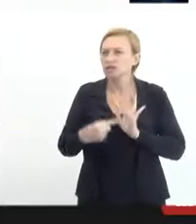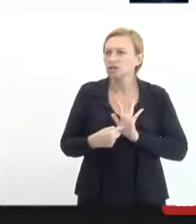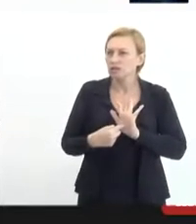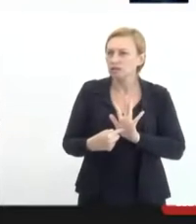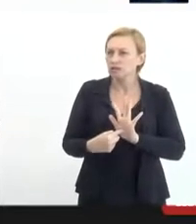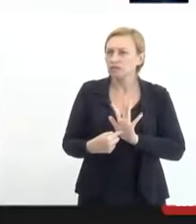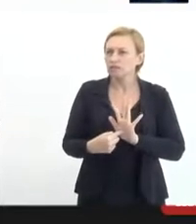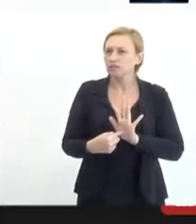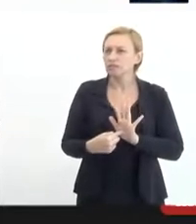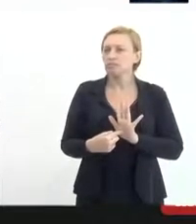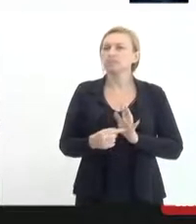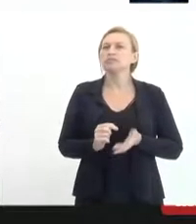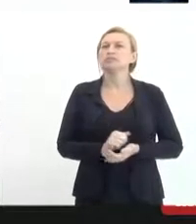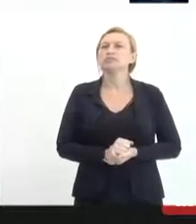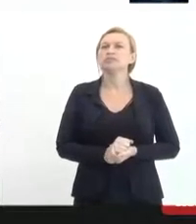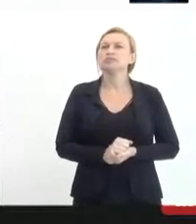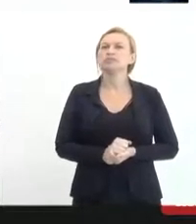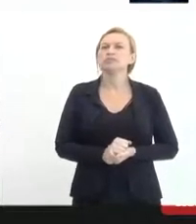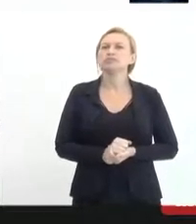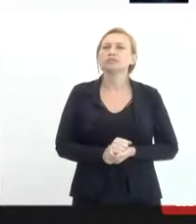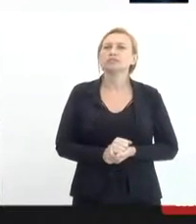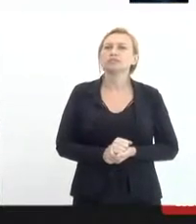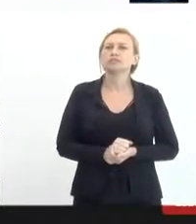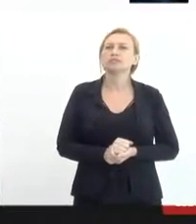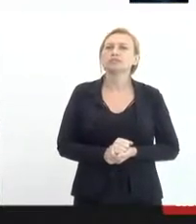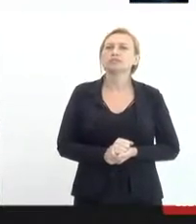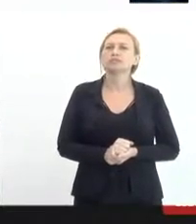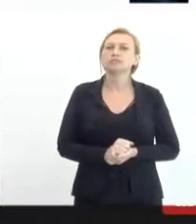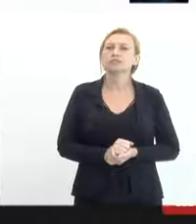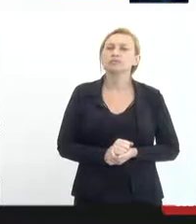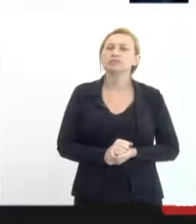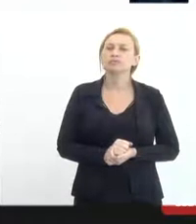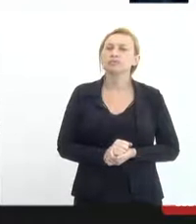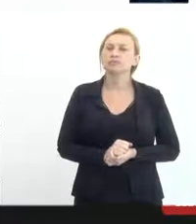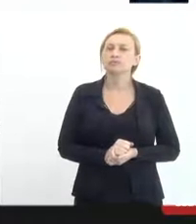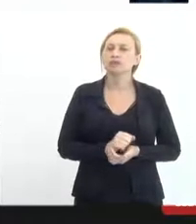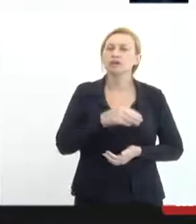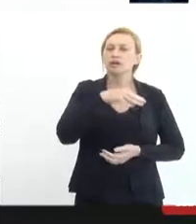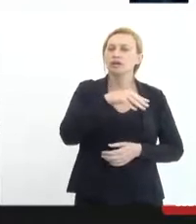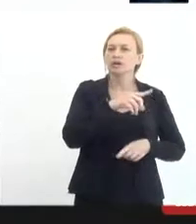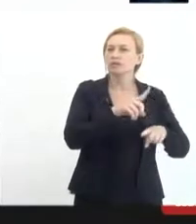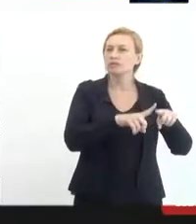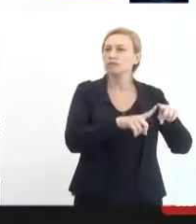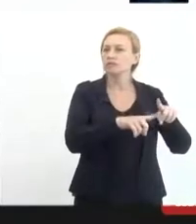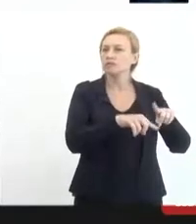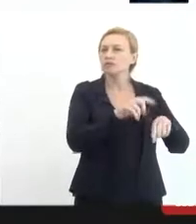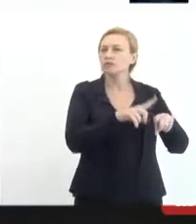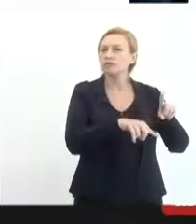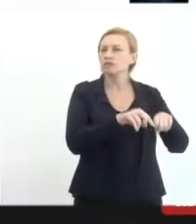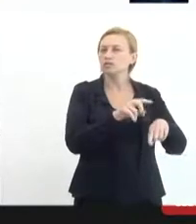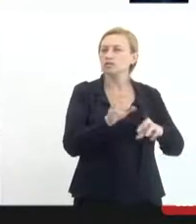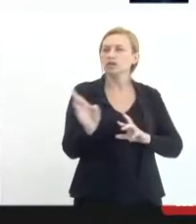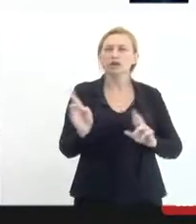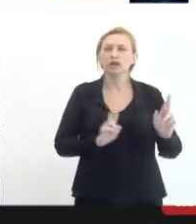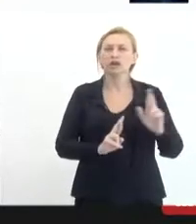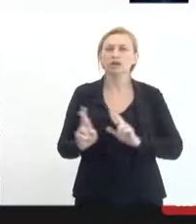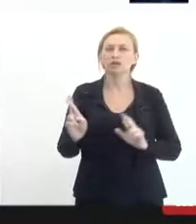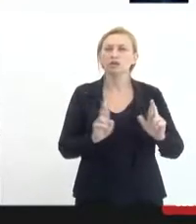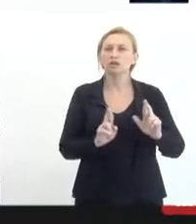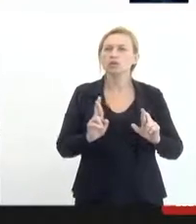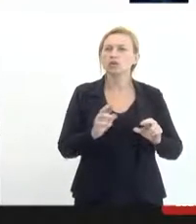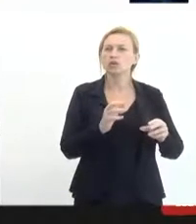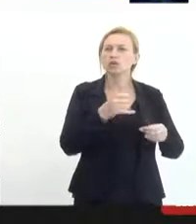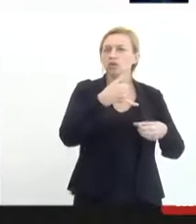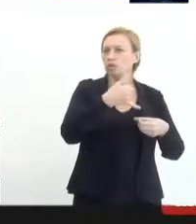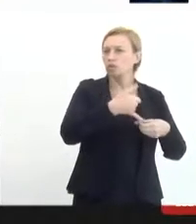dentro desse fluxo é a distinção entre a matéria associada a combustível